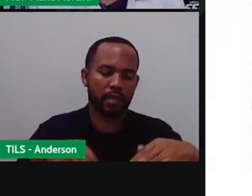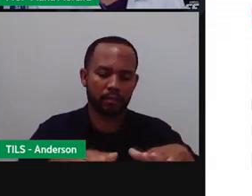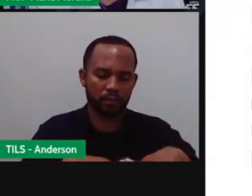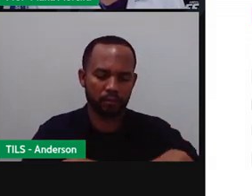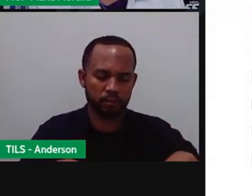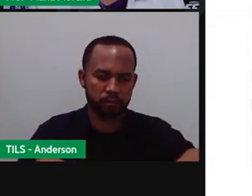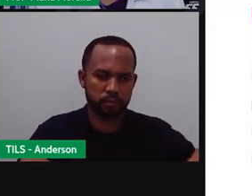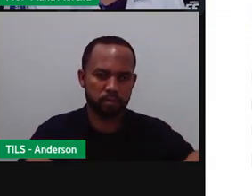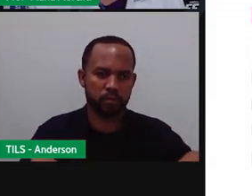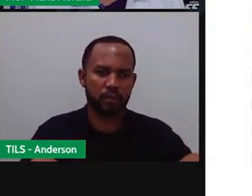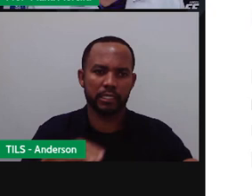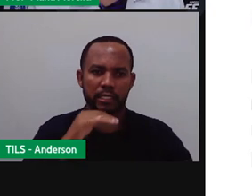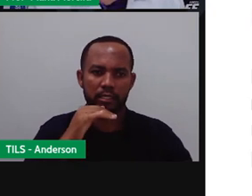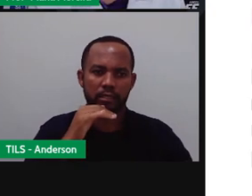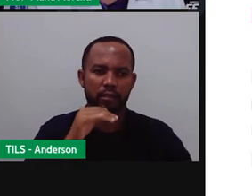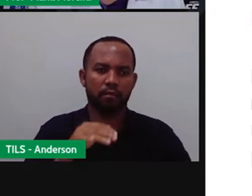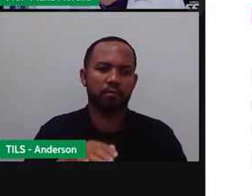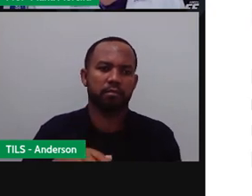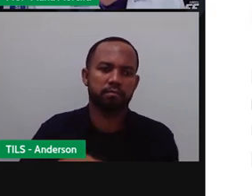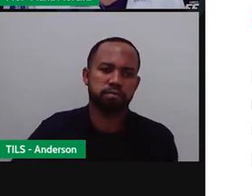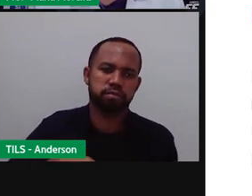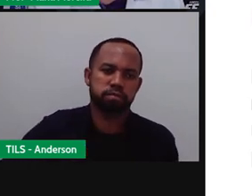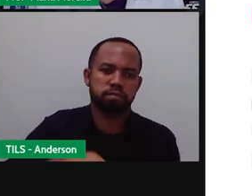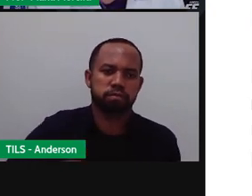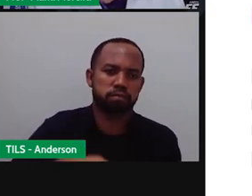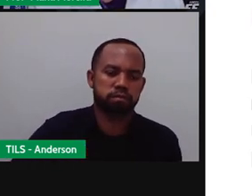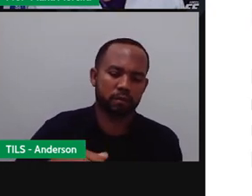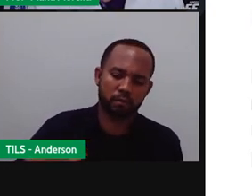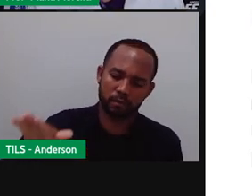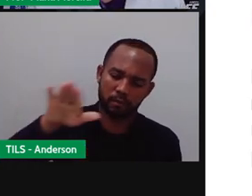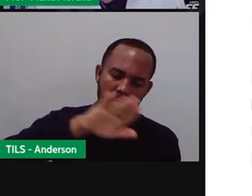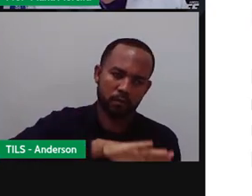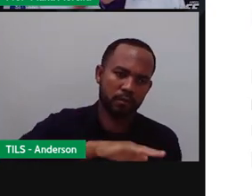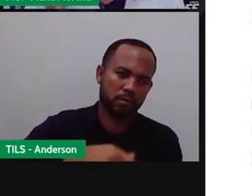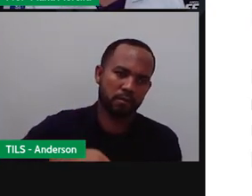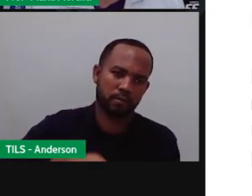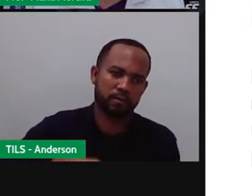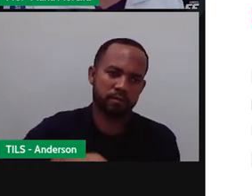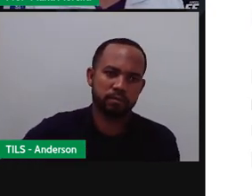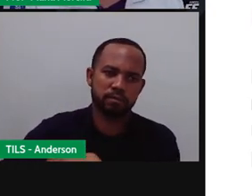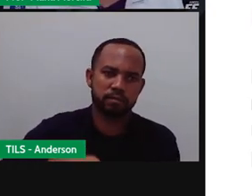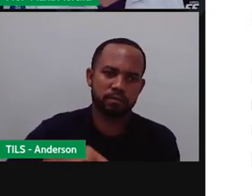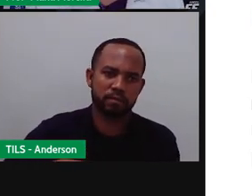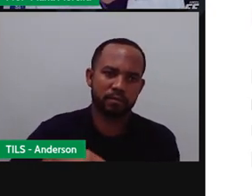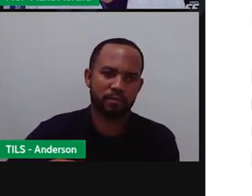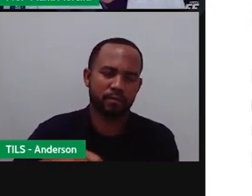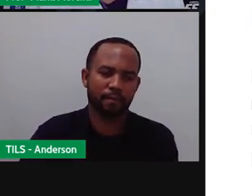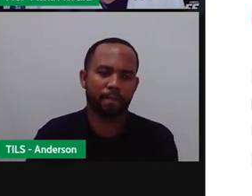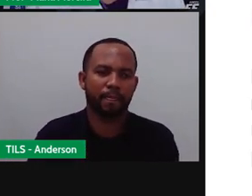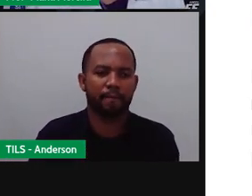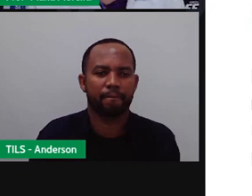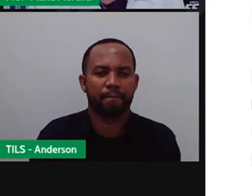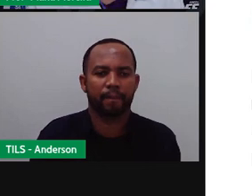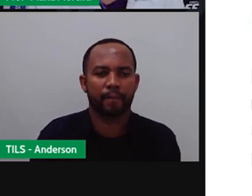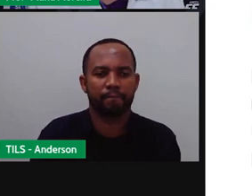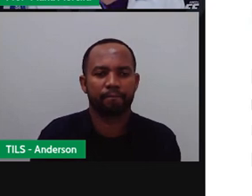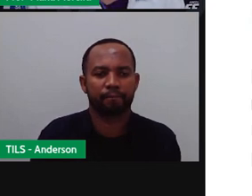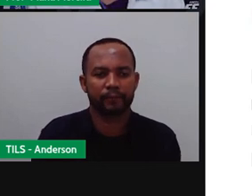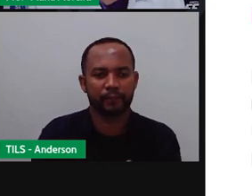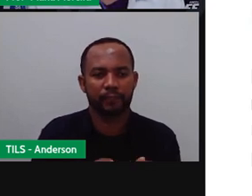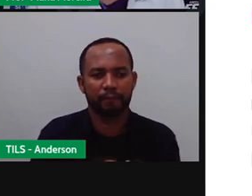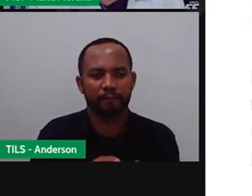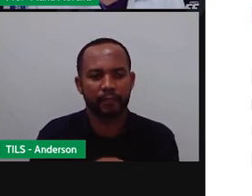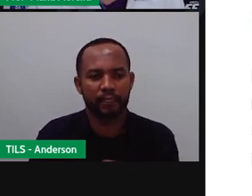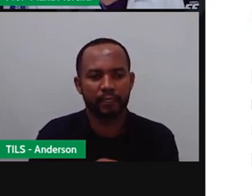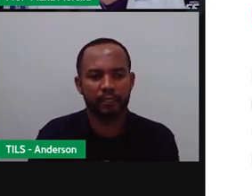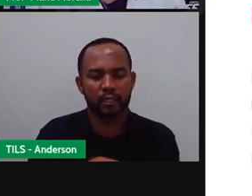sobre a batedeira para não espirrar. Mas aí é só para a gente não fazer aquela bagunça que a Pro sempre faz. Unte, né, uma forma